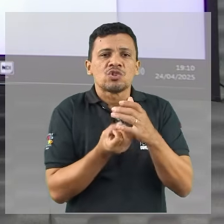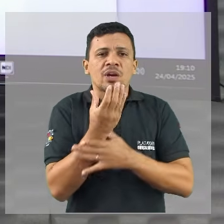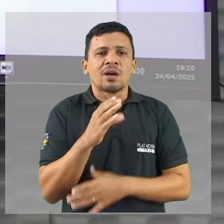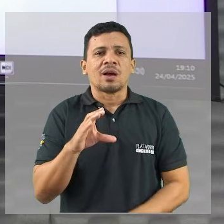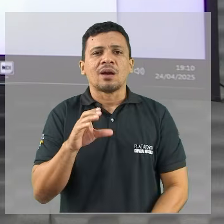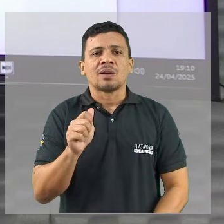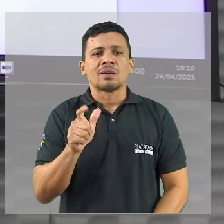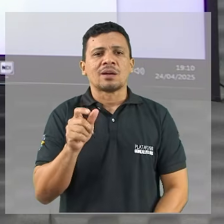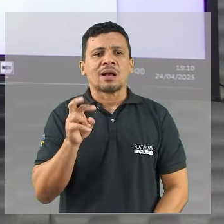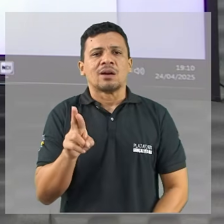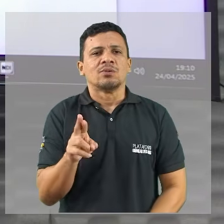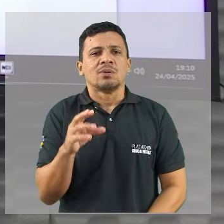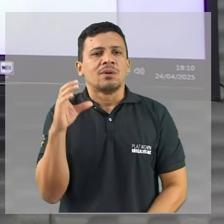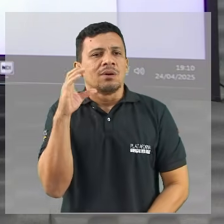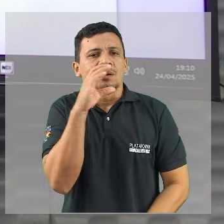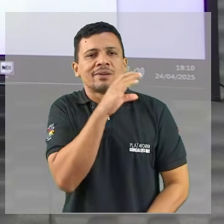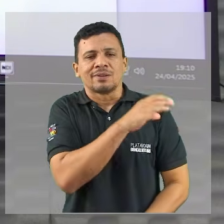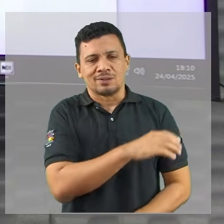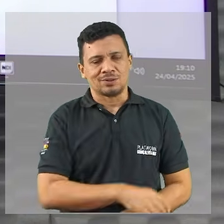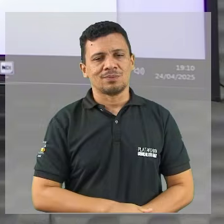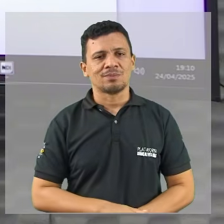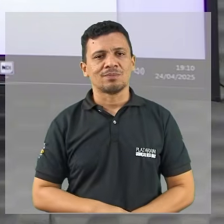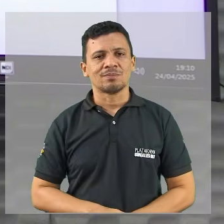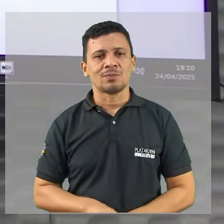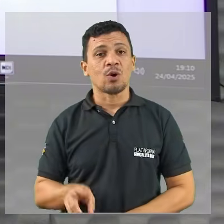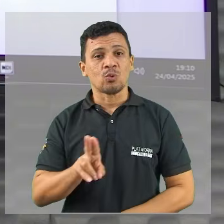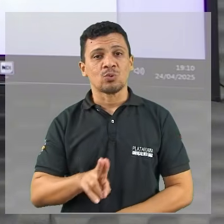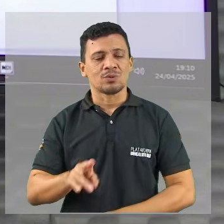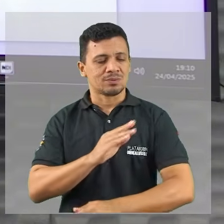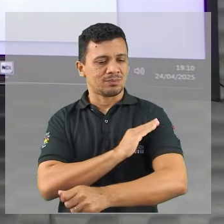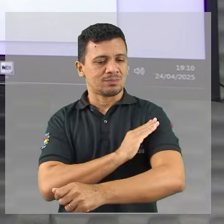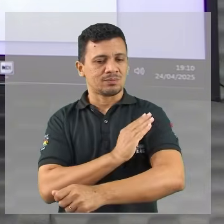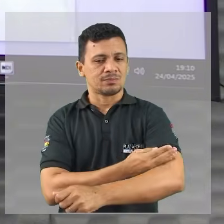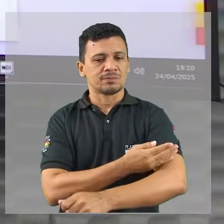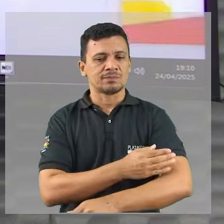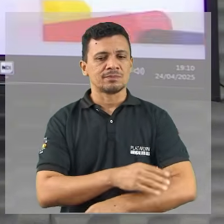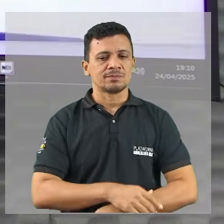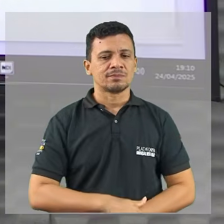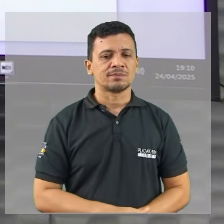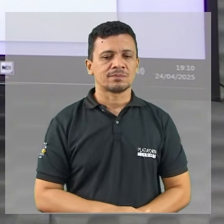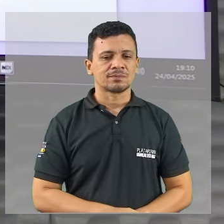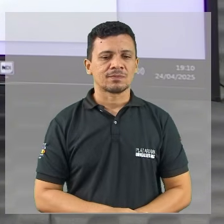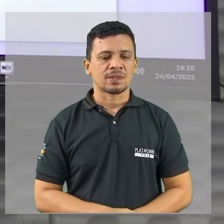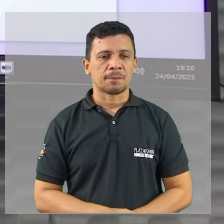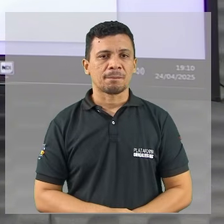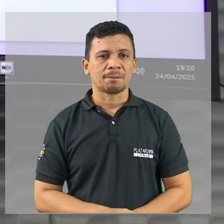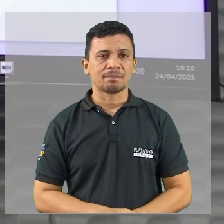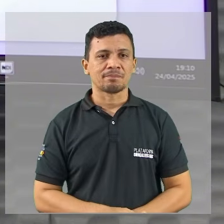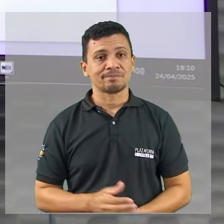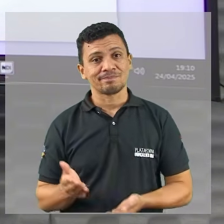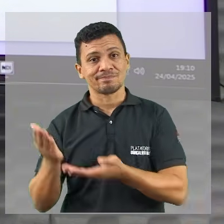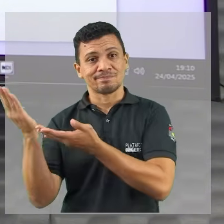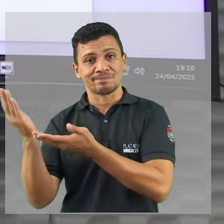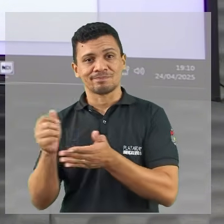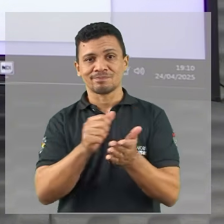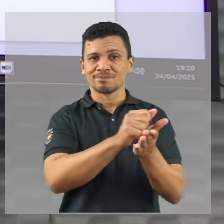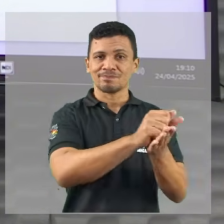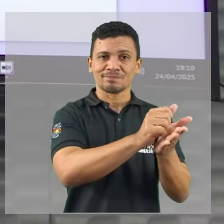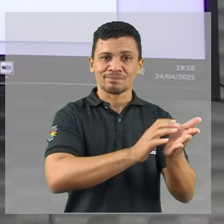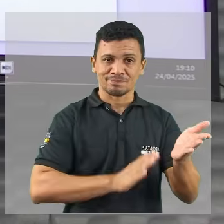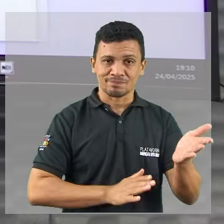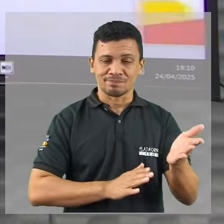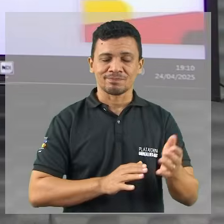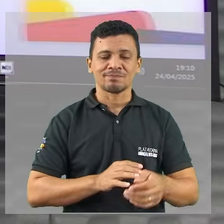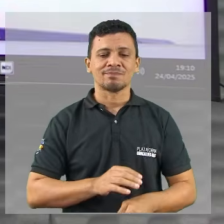calor, através, né, do nosso músculo. Beleza? Vamos lá para o nosso exercício, para a